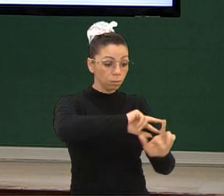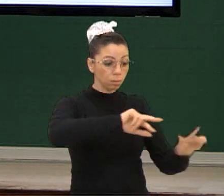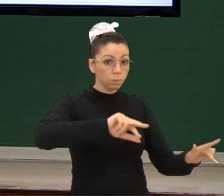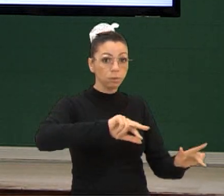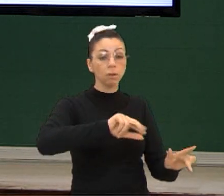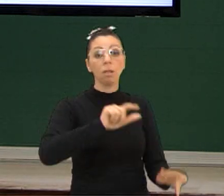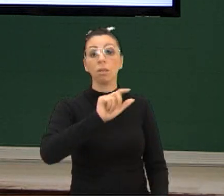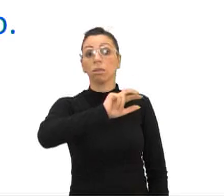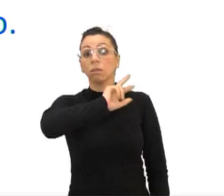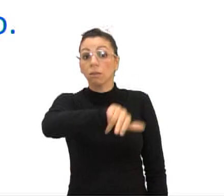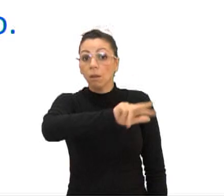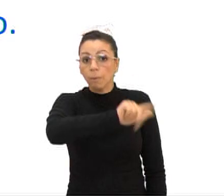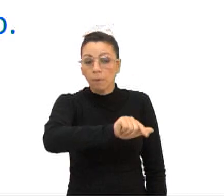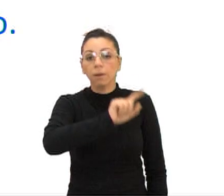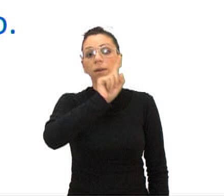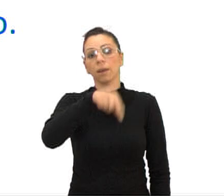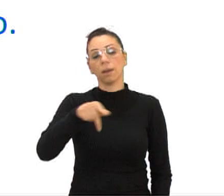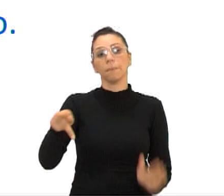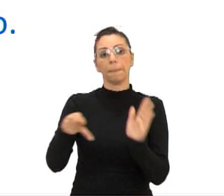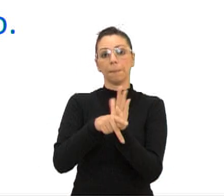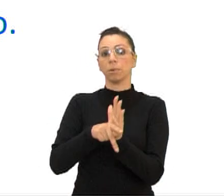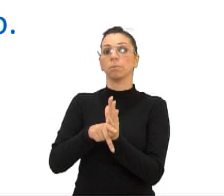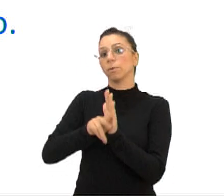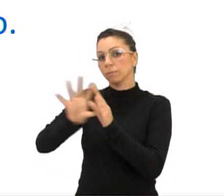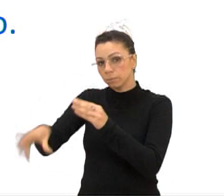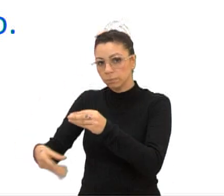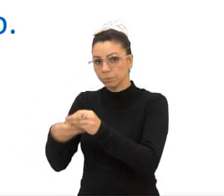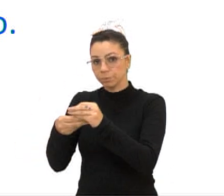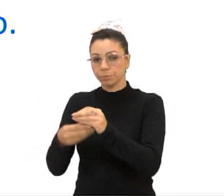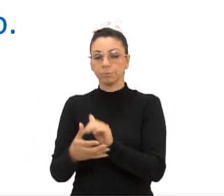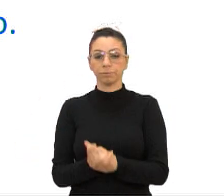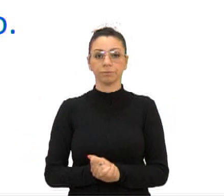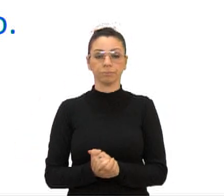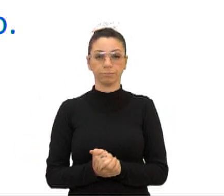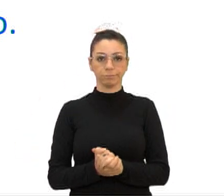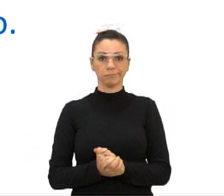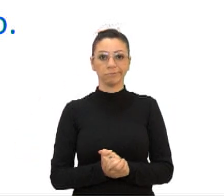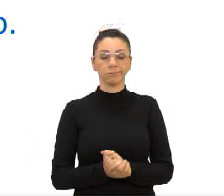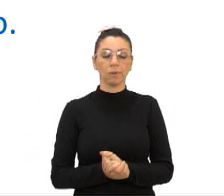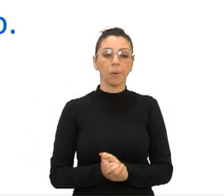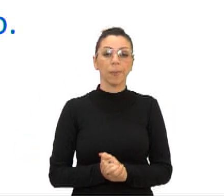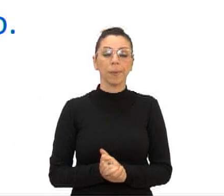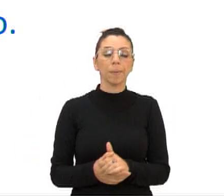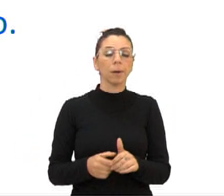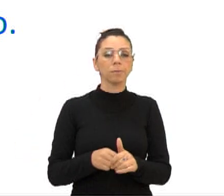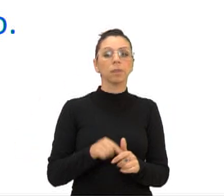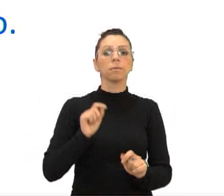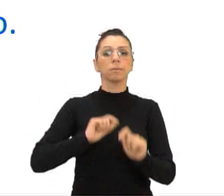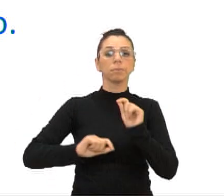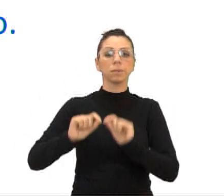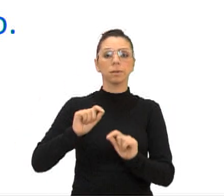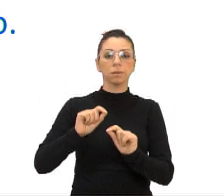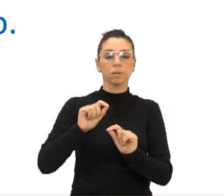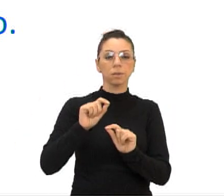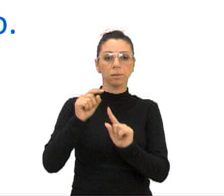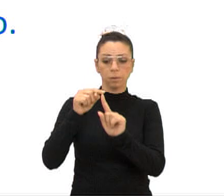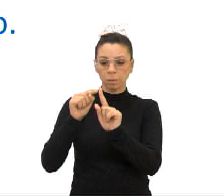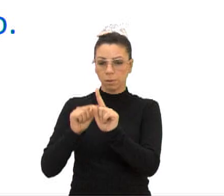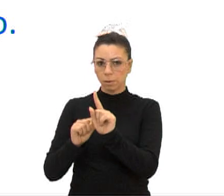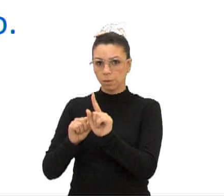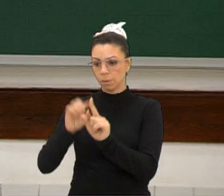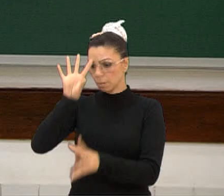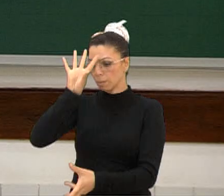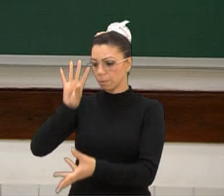informação. Para entendermos os tipos de predicado, primeiro temos que entender a diferença entre os verbos. Por isso que eu perguntei